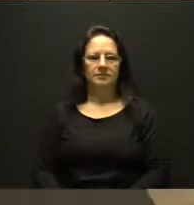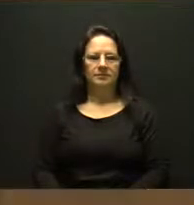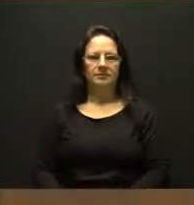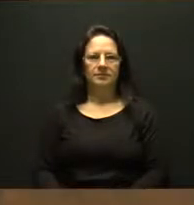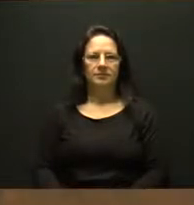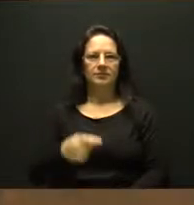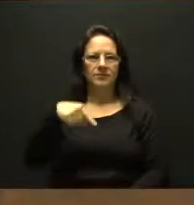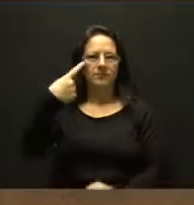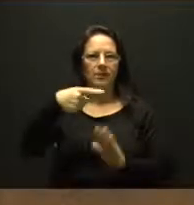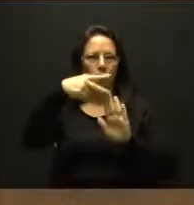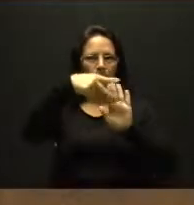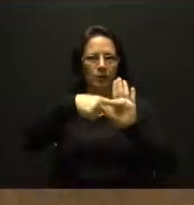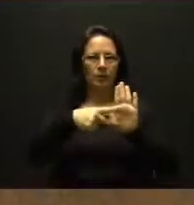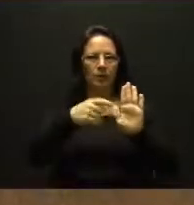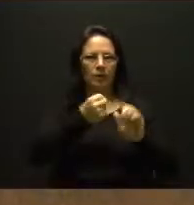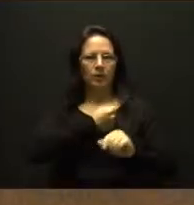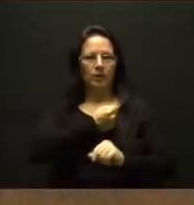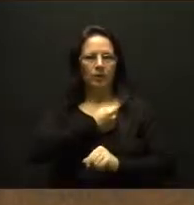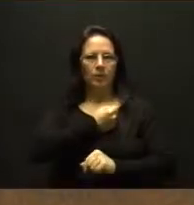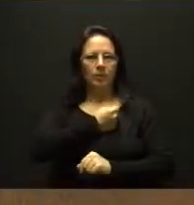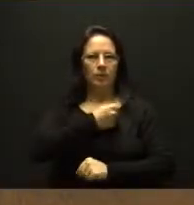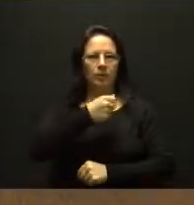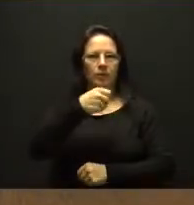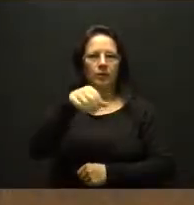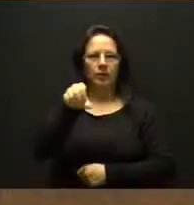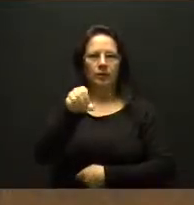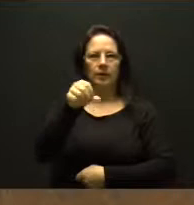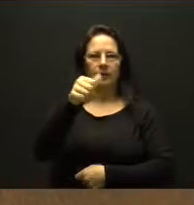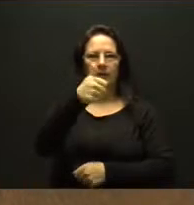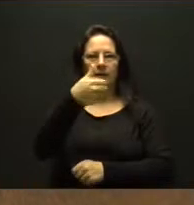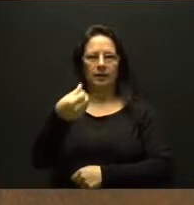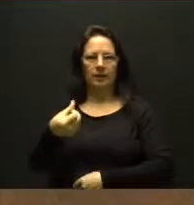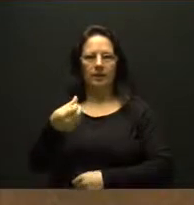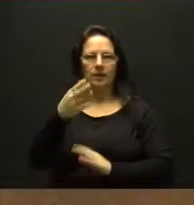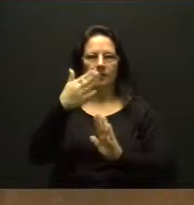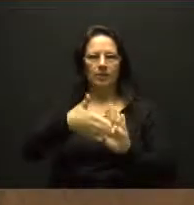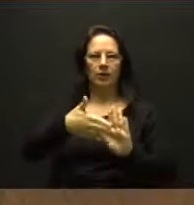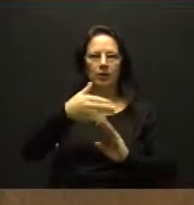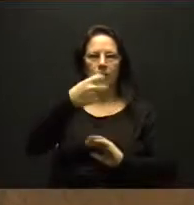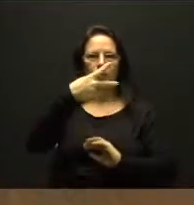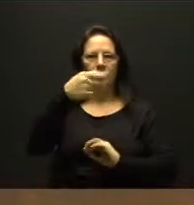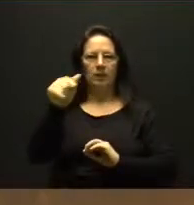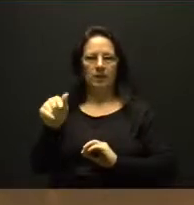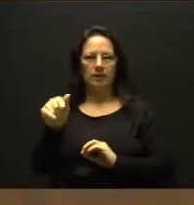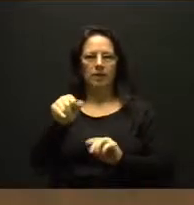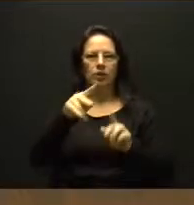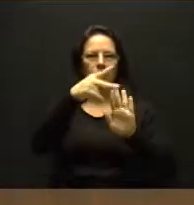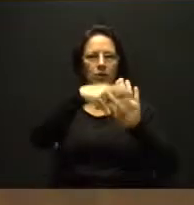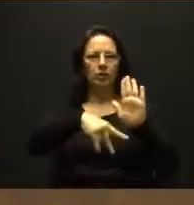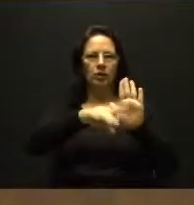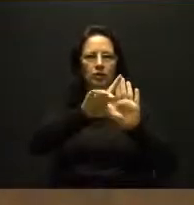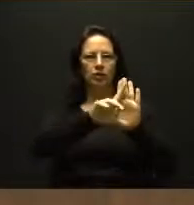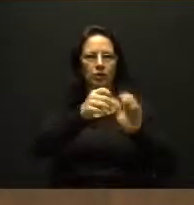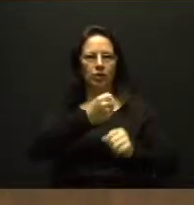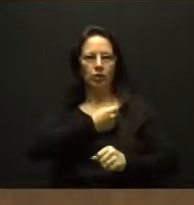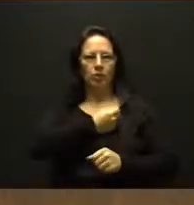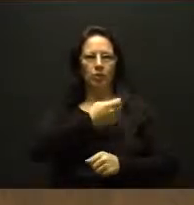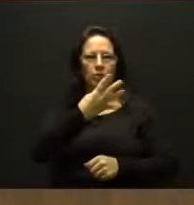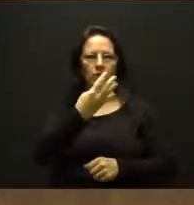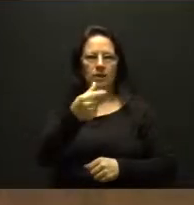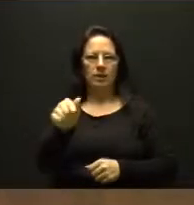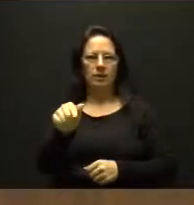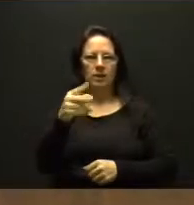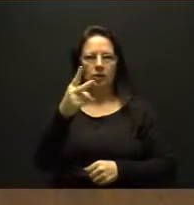o próximo item da pauta é o processo número 916 barra 2017 projeto de lei número